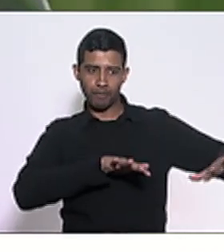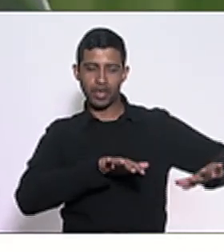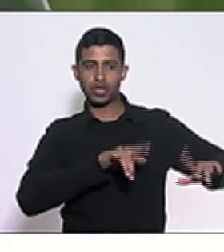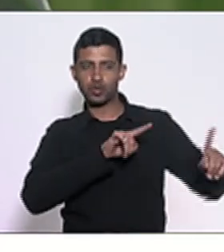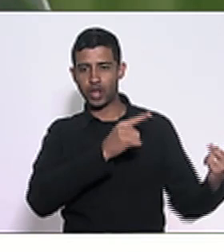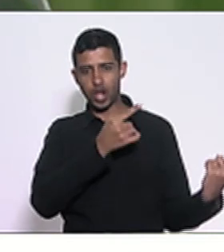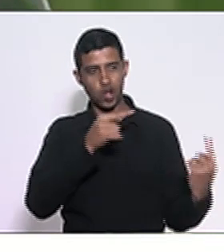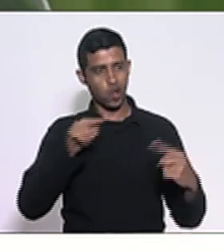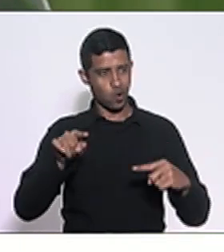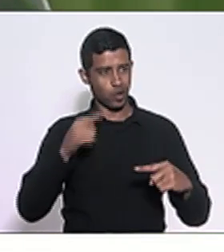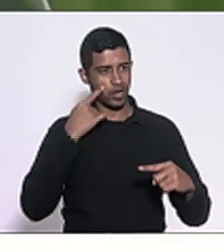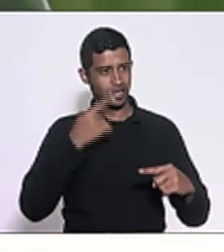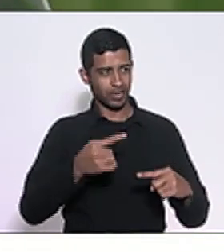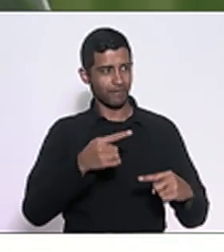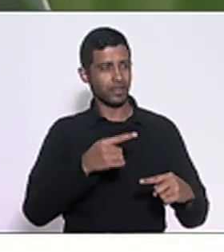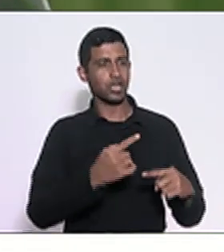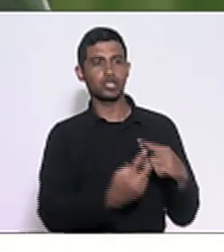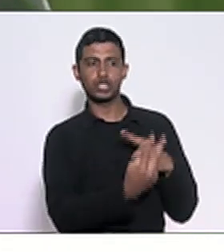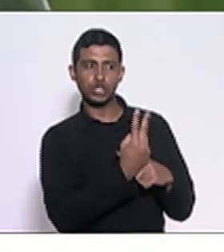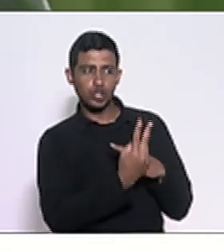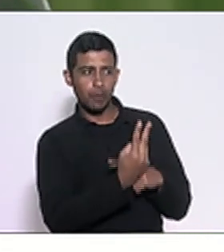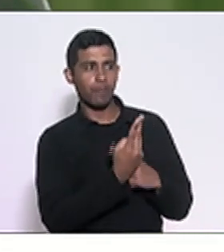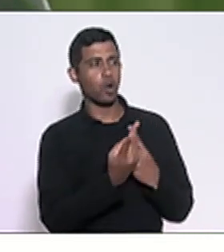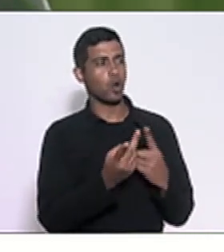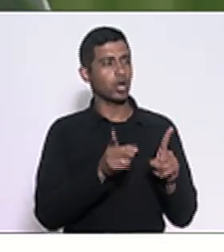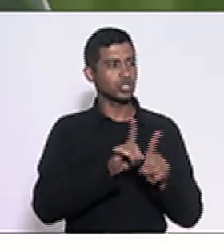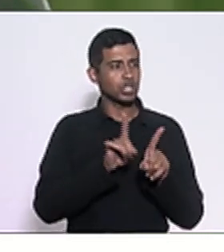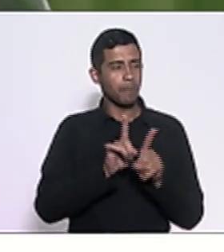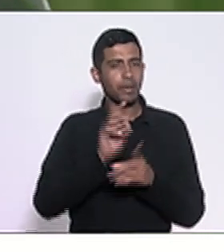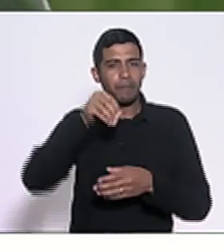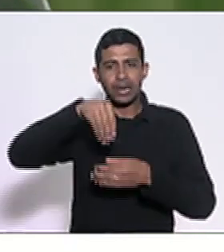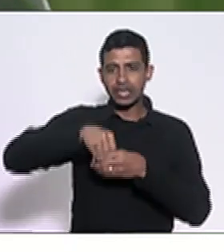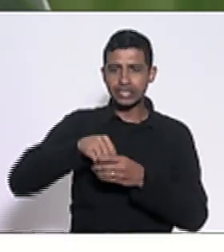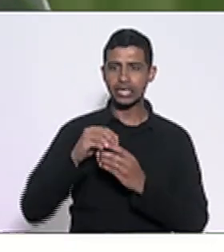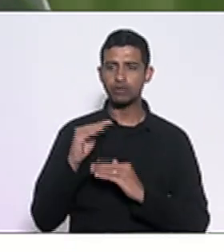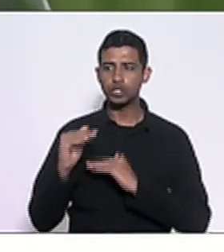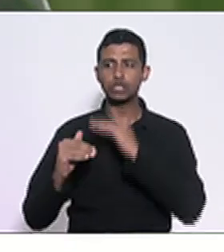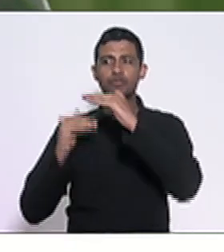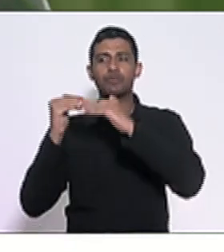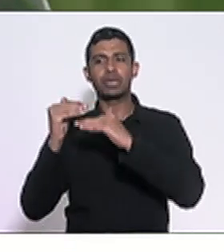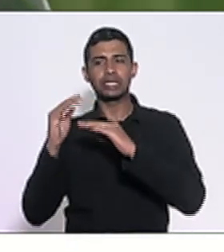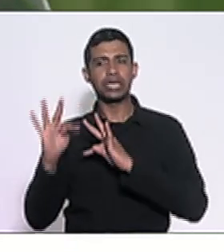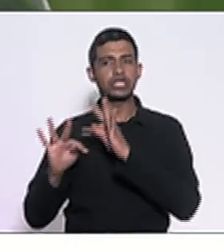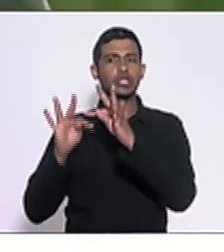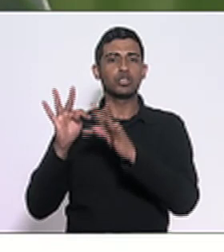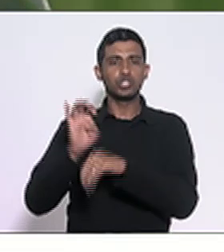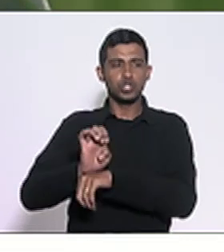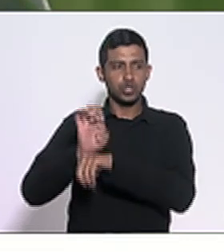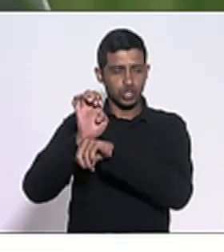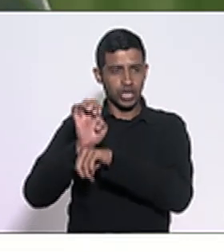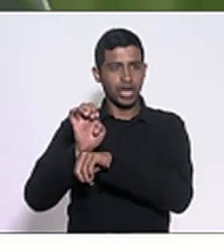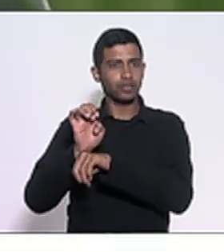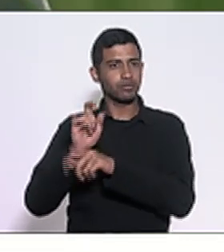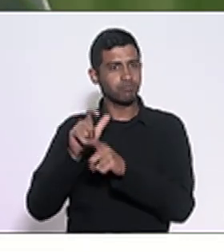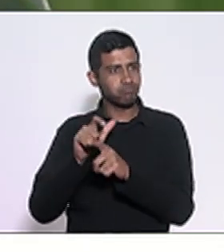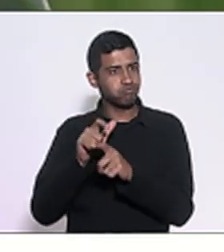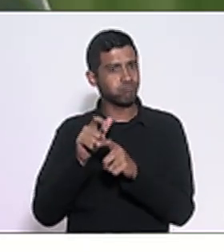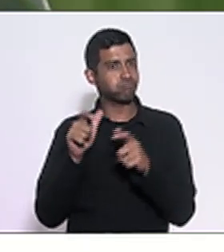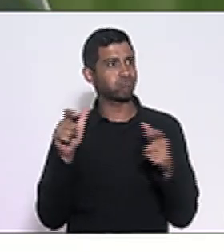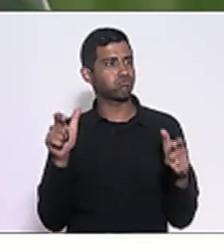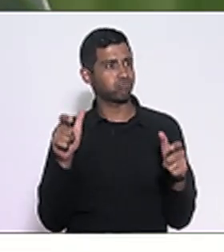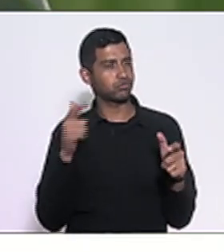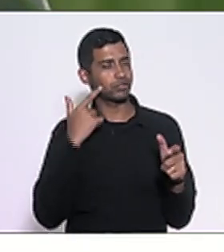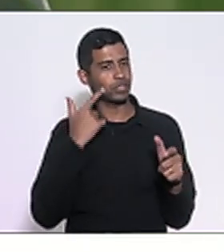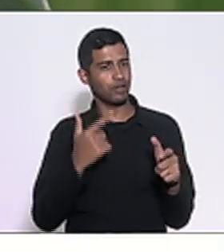de suporte, de implementação, de desenvolvimento de tecnologias para o governo do Estado aumentou. Então, nós tivemos